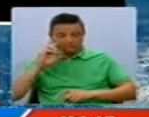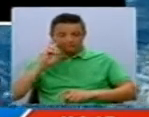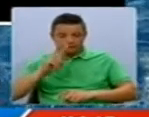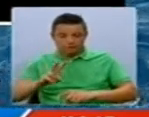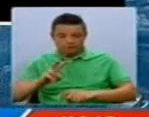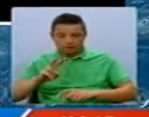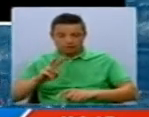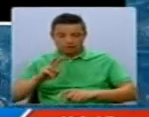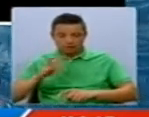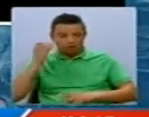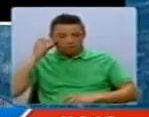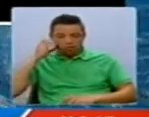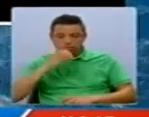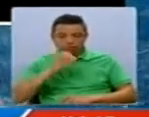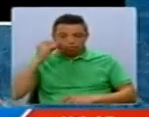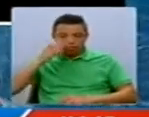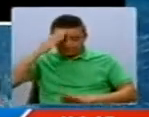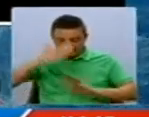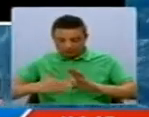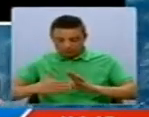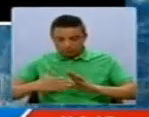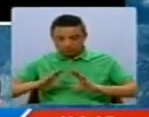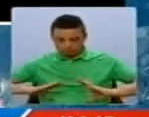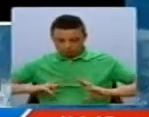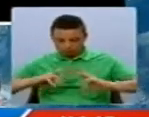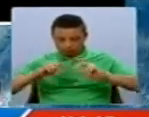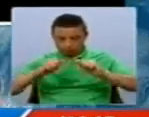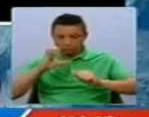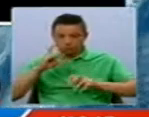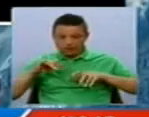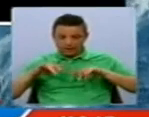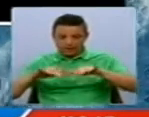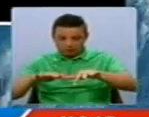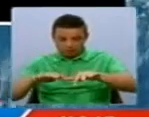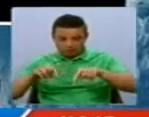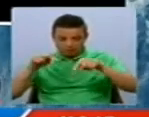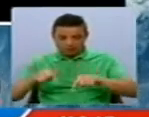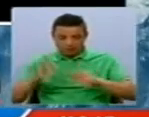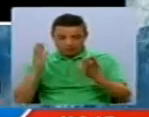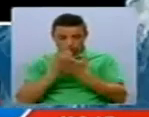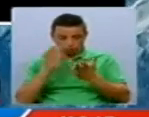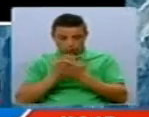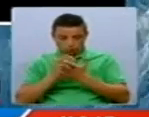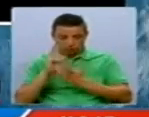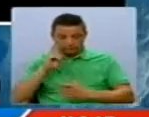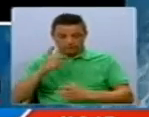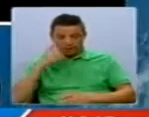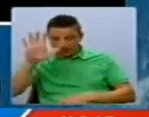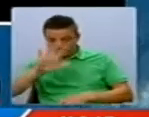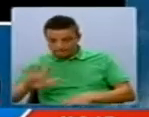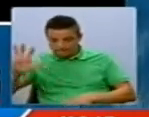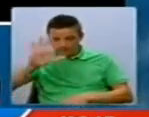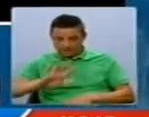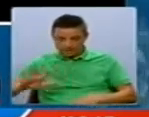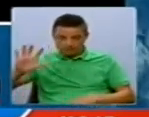quase que em câmara lenta, o que é que está a acontecer na evolução do cancro. E, portanto, este tipo de estudos, enquanto vemos umas imagens de